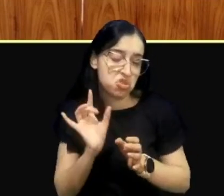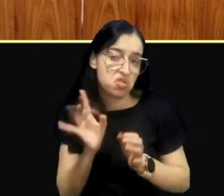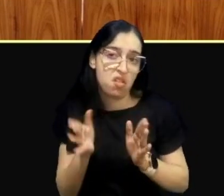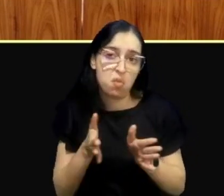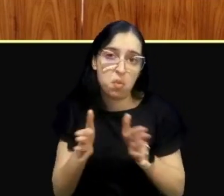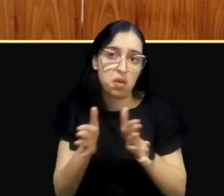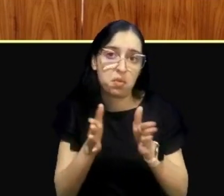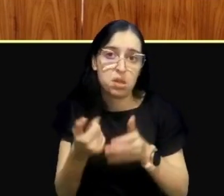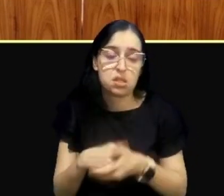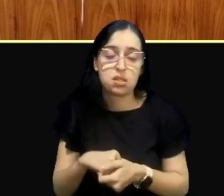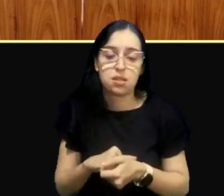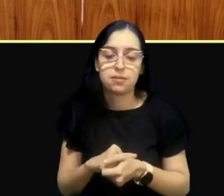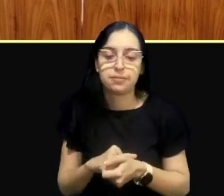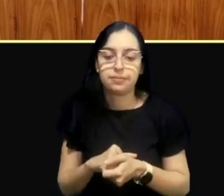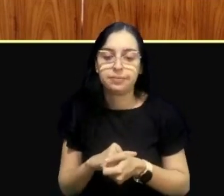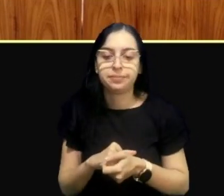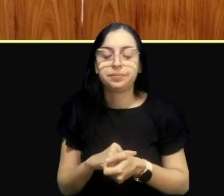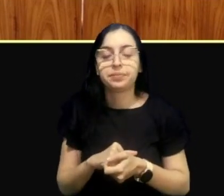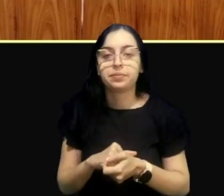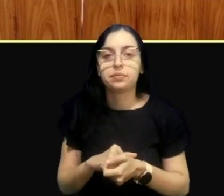então assim